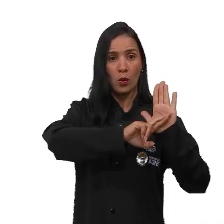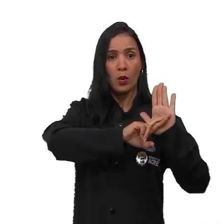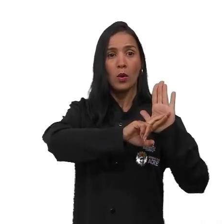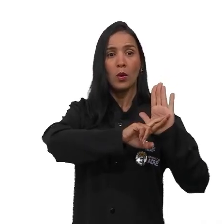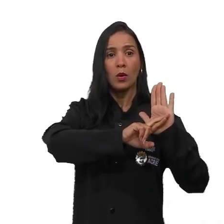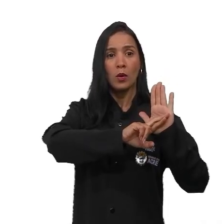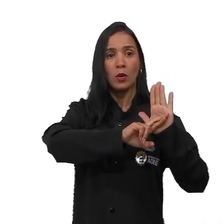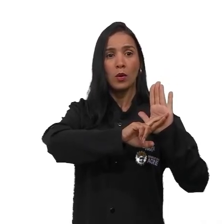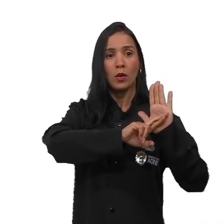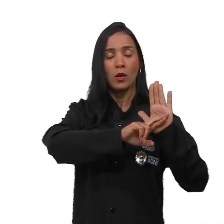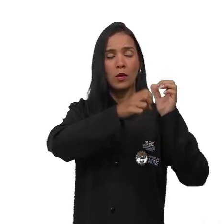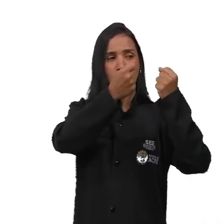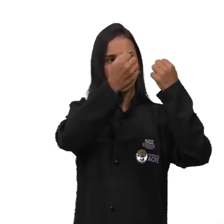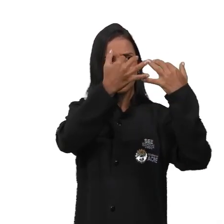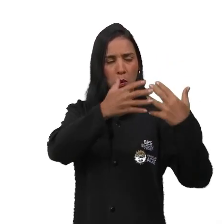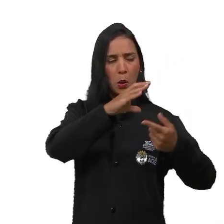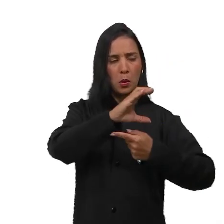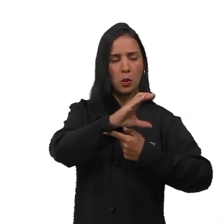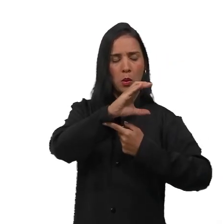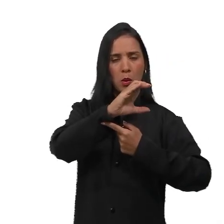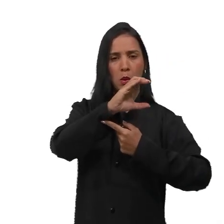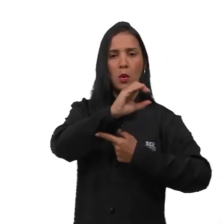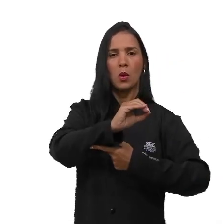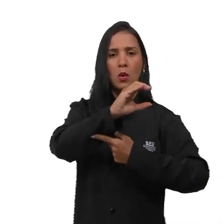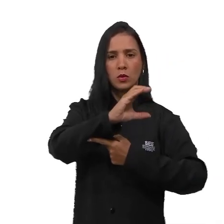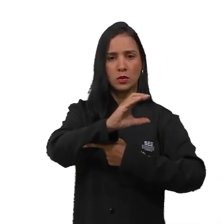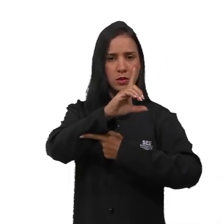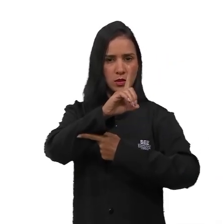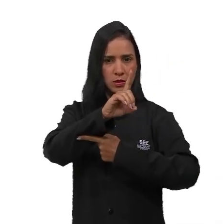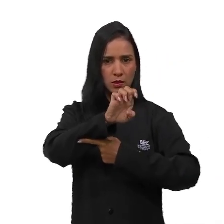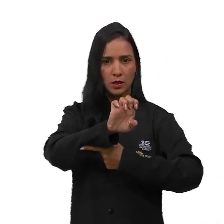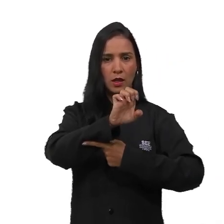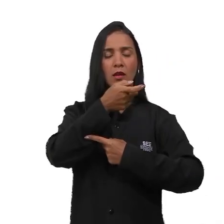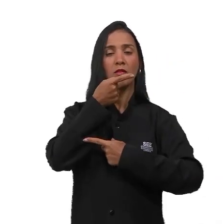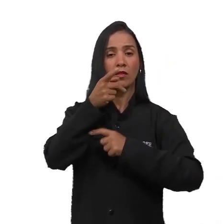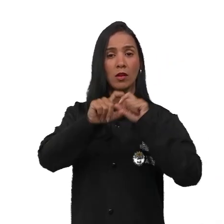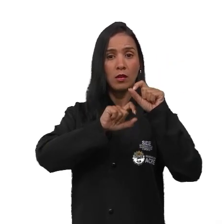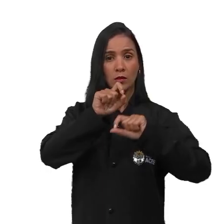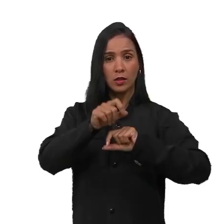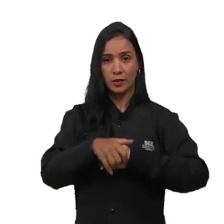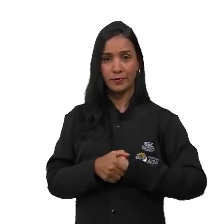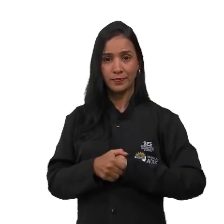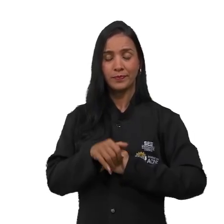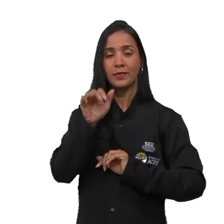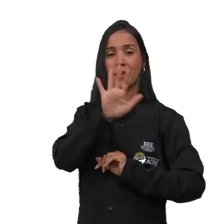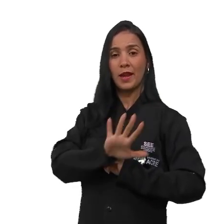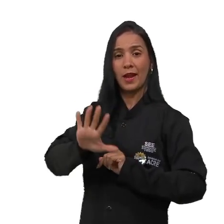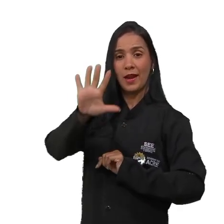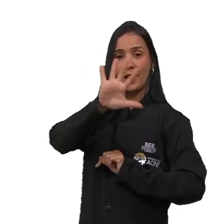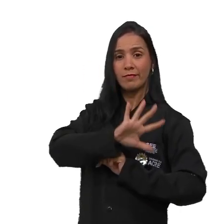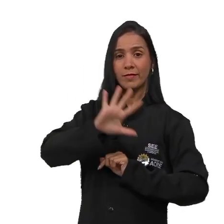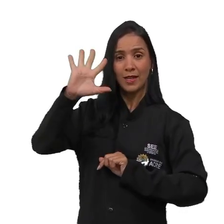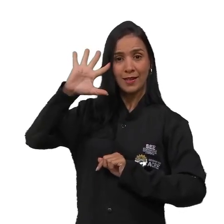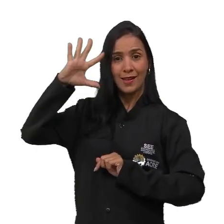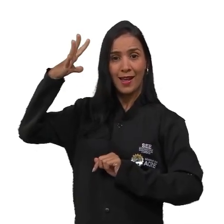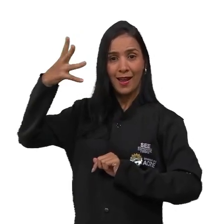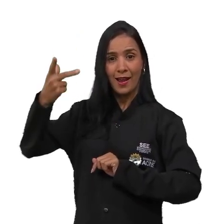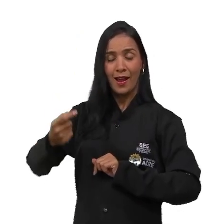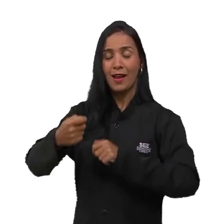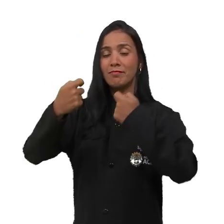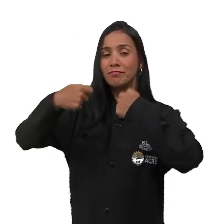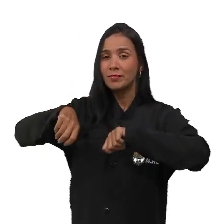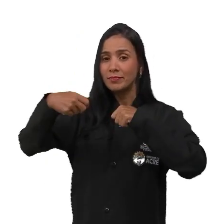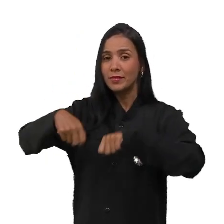OCDE, dizia o seguinte: o continente deverá experimentar um crescimento